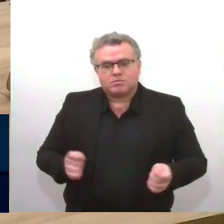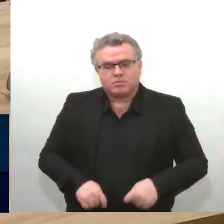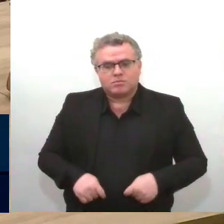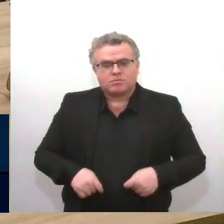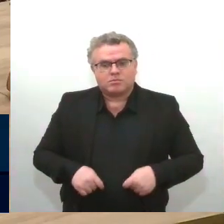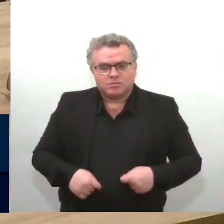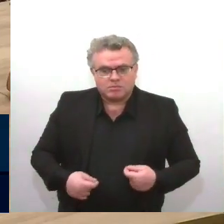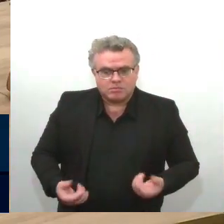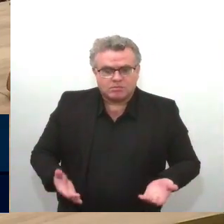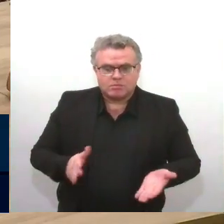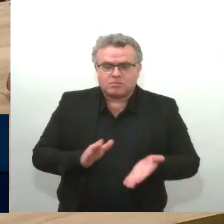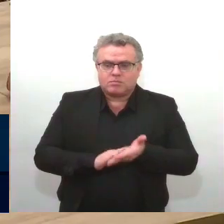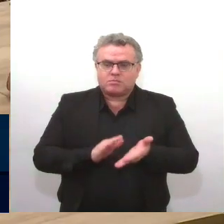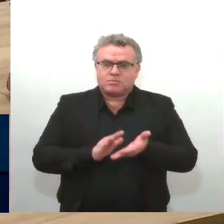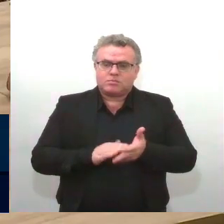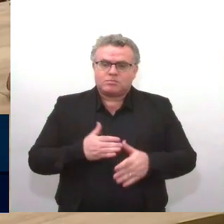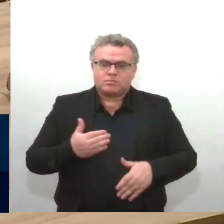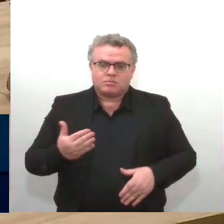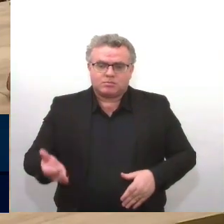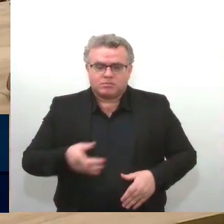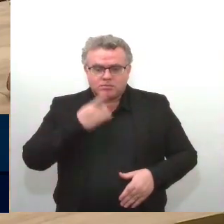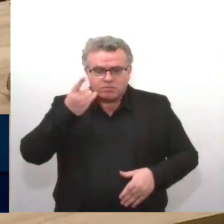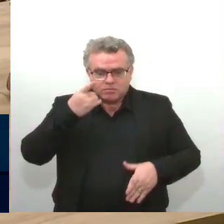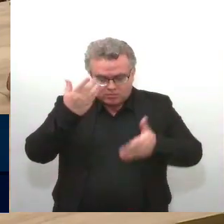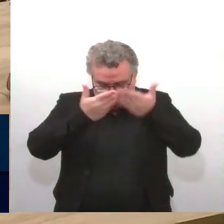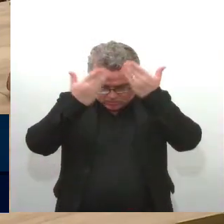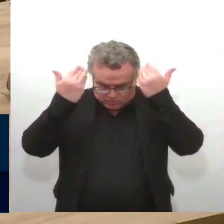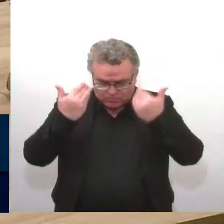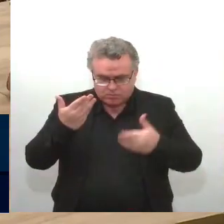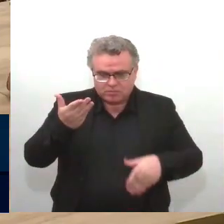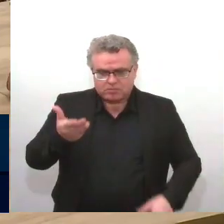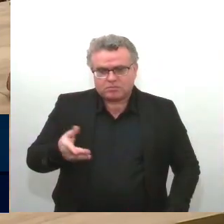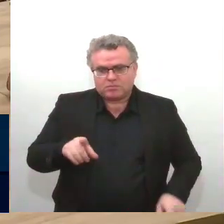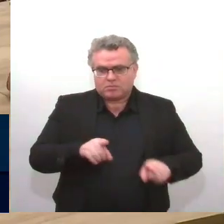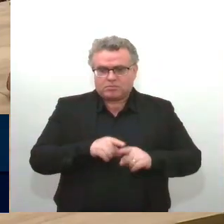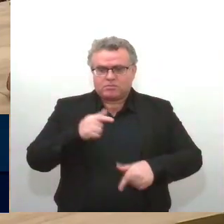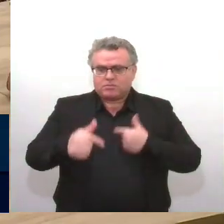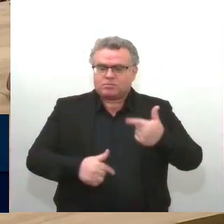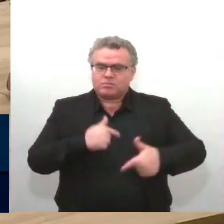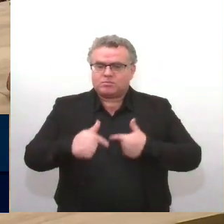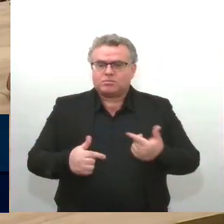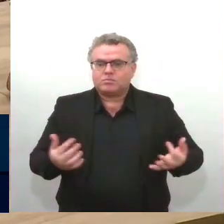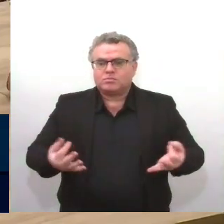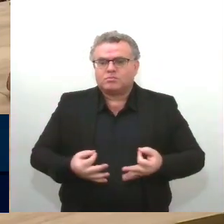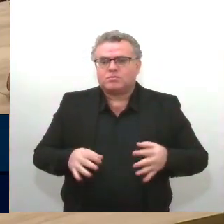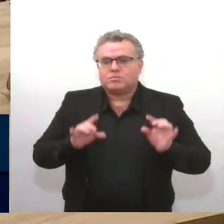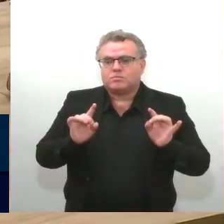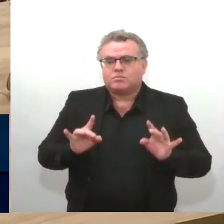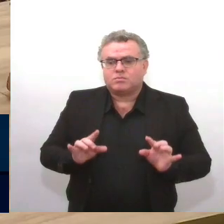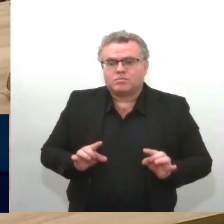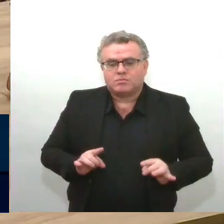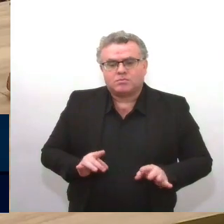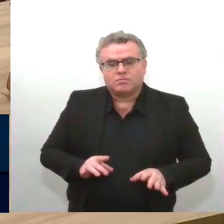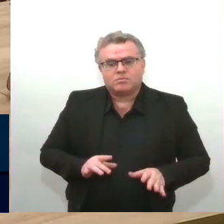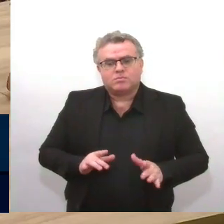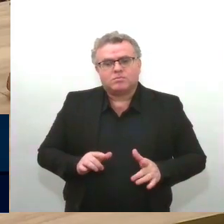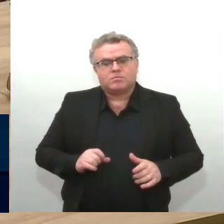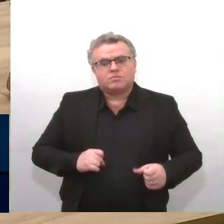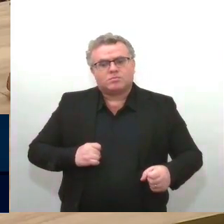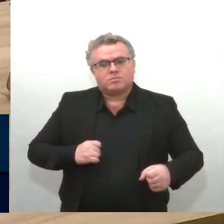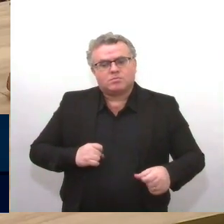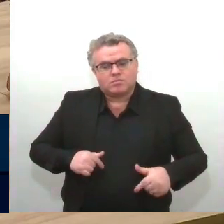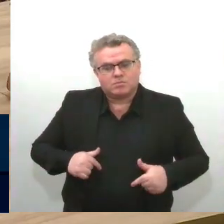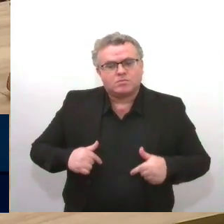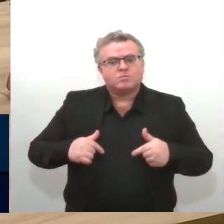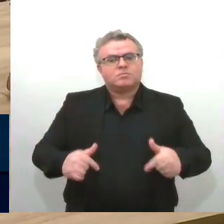que é do seu partido que possa realmente fazer um trabalho né em defesa das pessoas que mais precisam e que